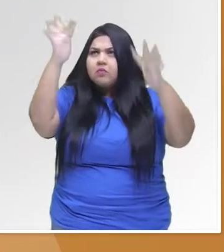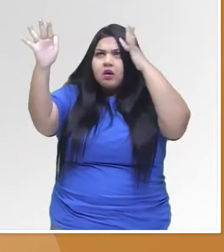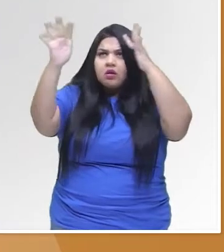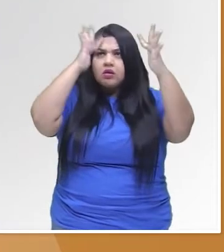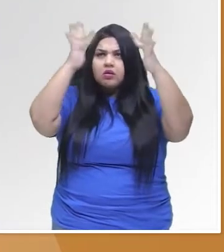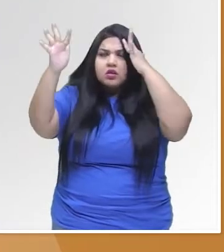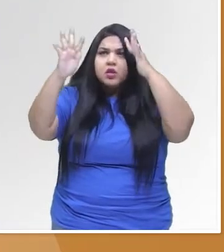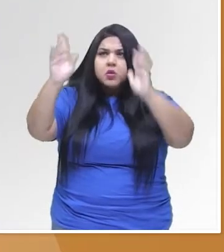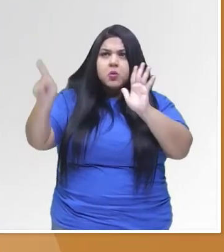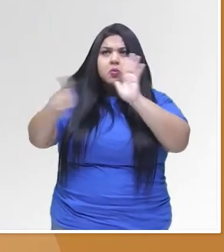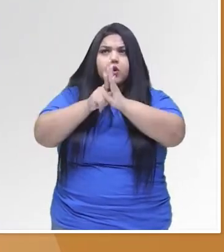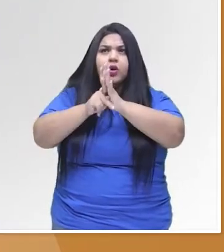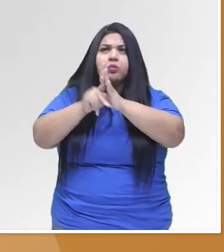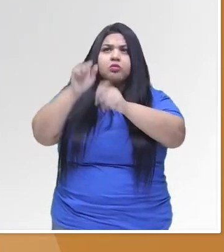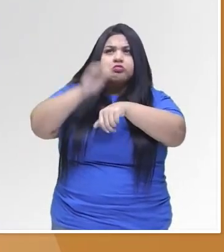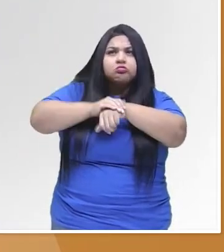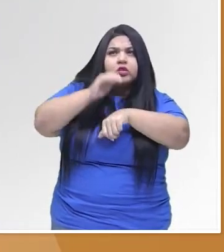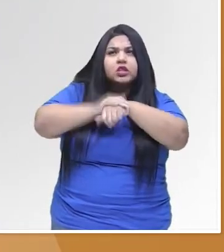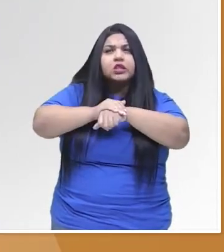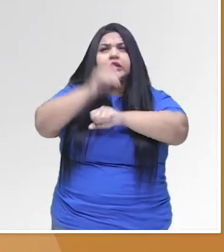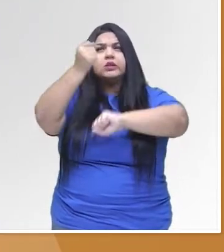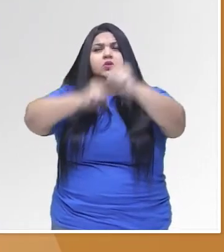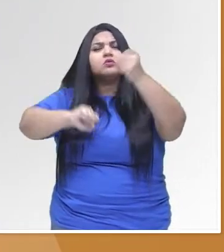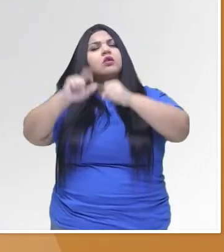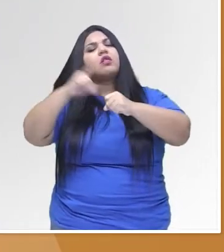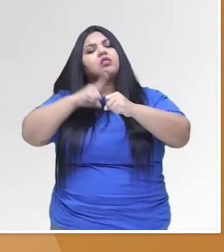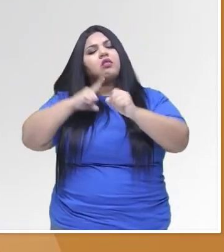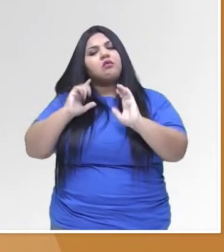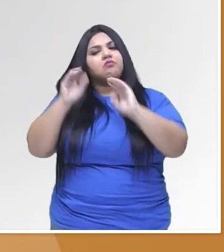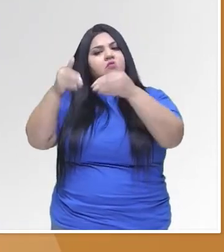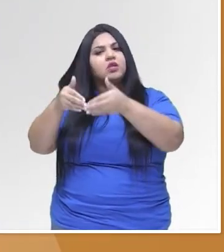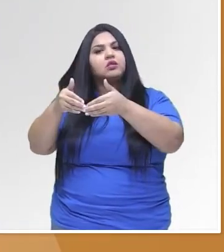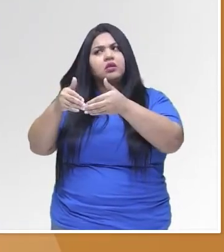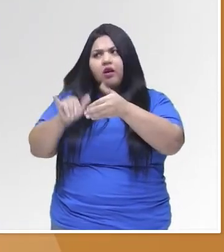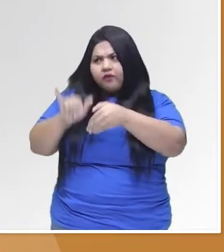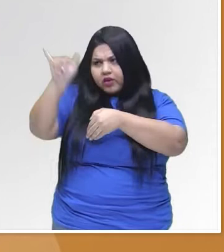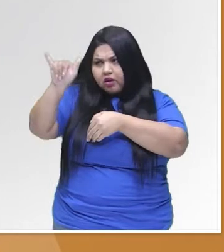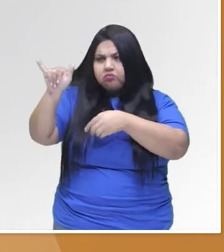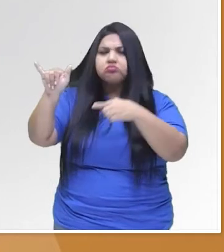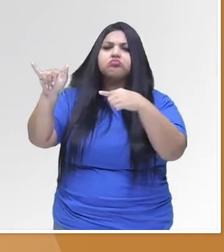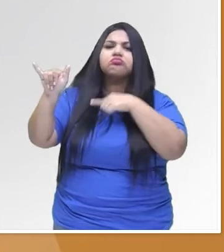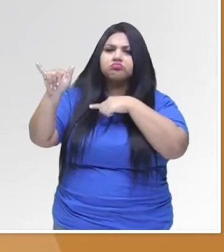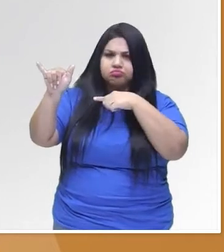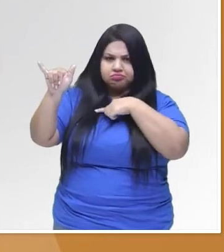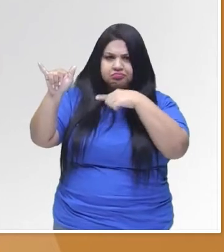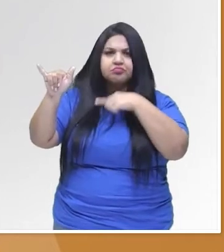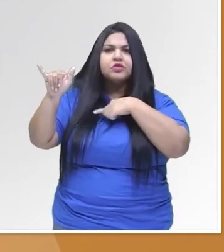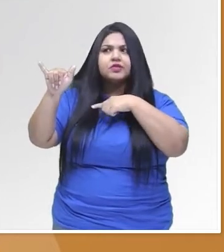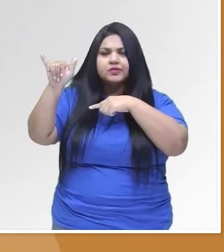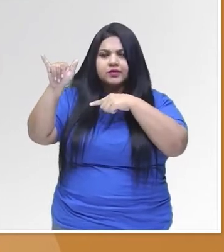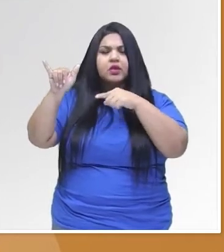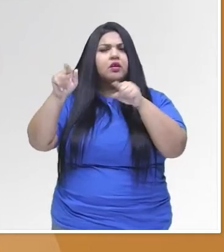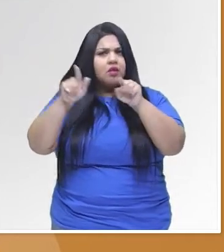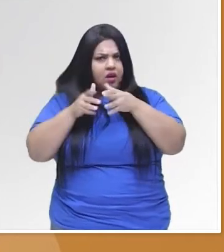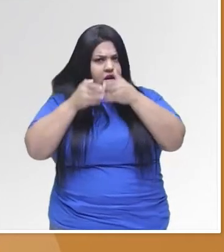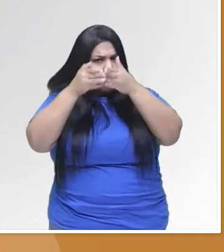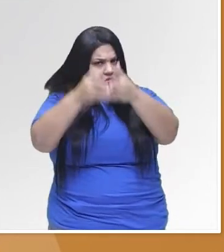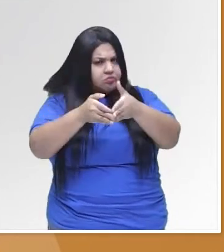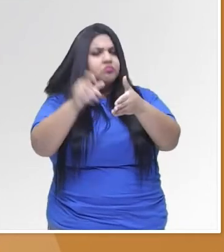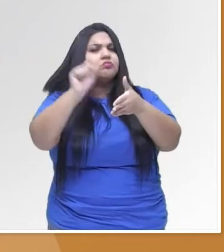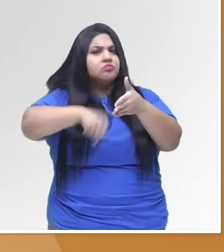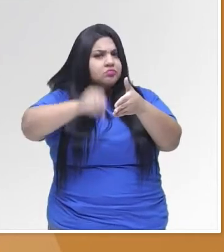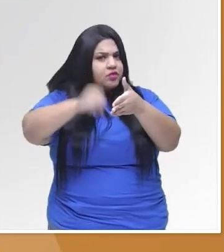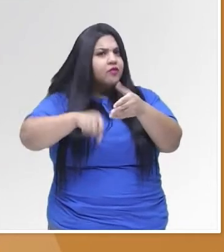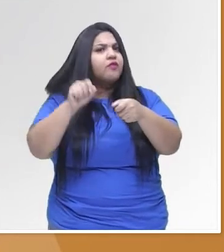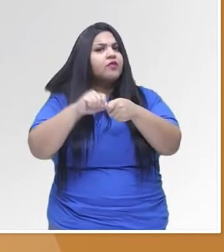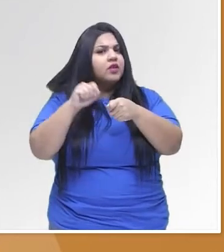de produção industrial tem na região Centro-Sul. Avião, eles fabricam? Fabricam avião. Fabricam navios? Fabricam